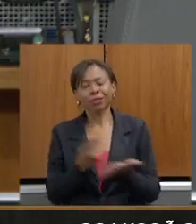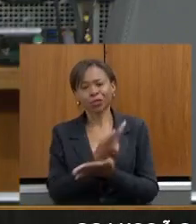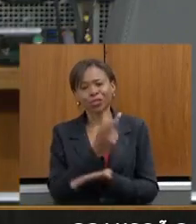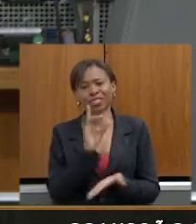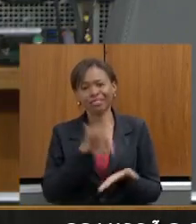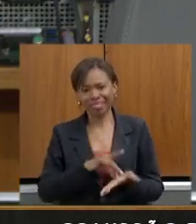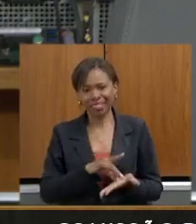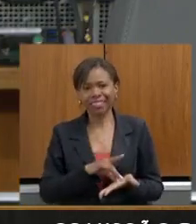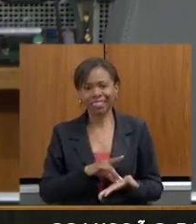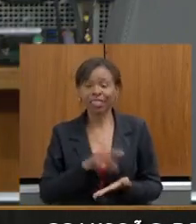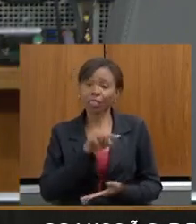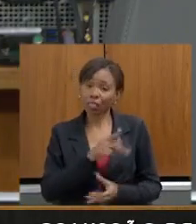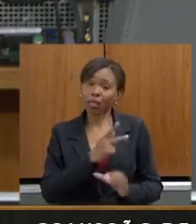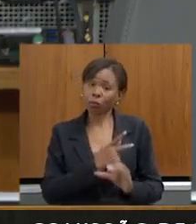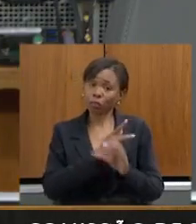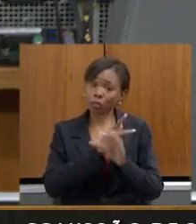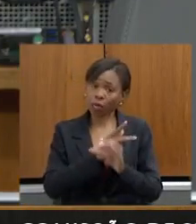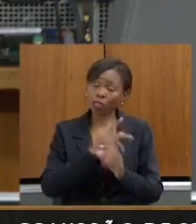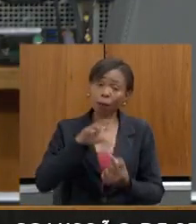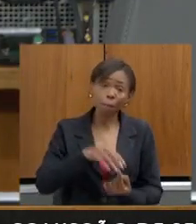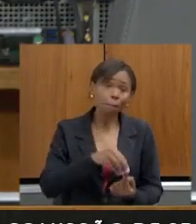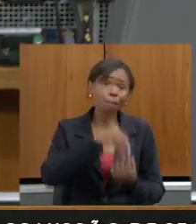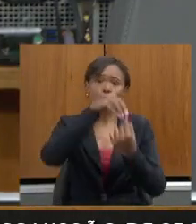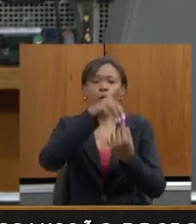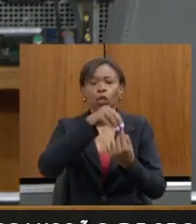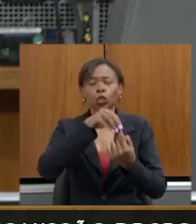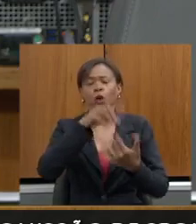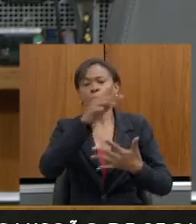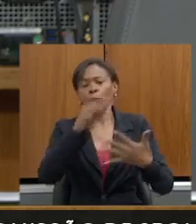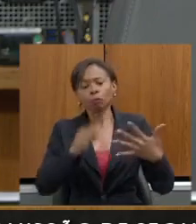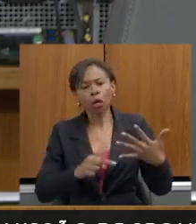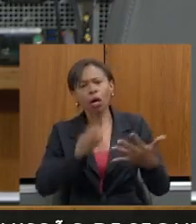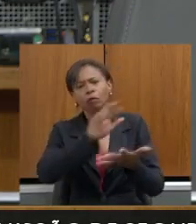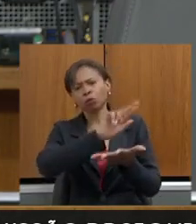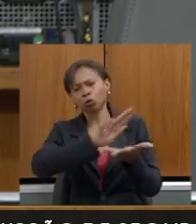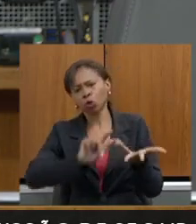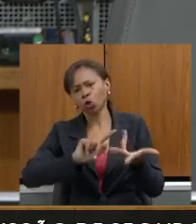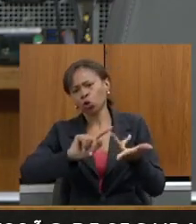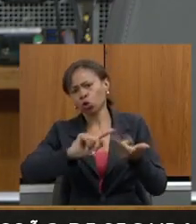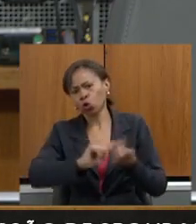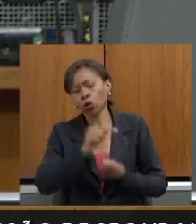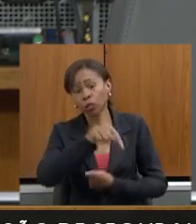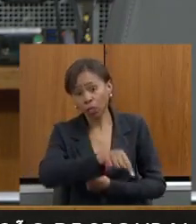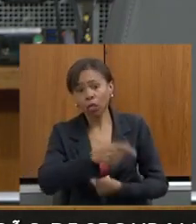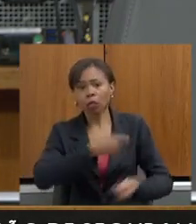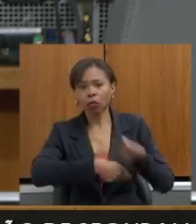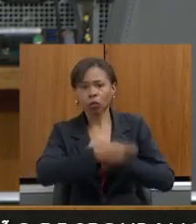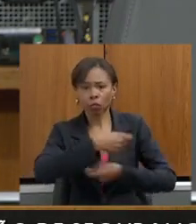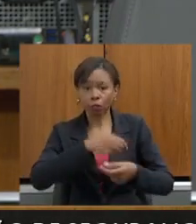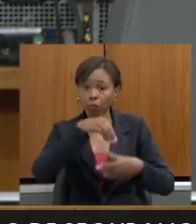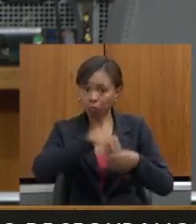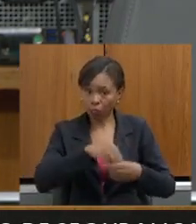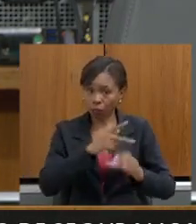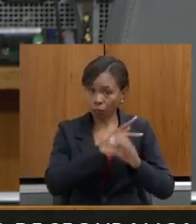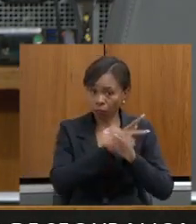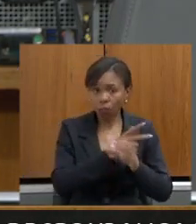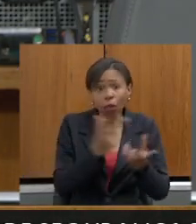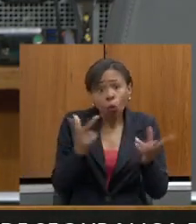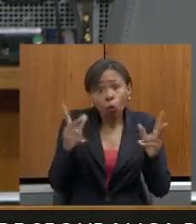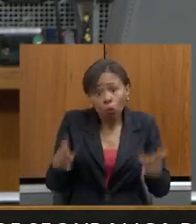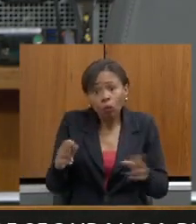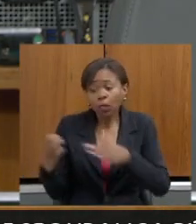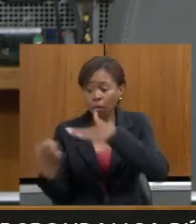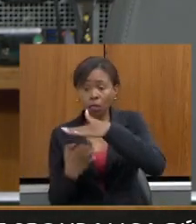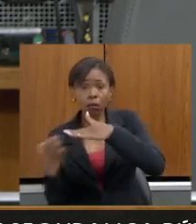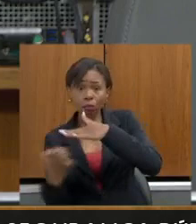a nossa instituição está dando muita prioridade as questões administrativas né Isso não é só dentro da instituição uma empresa